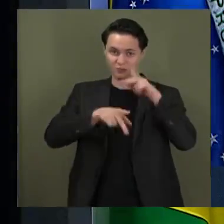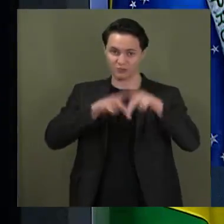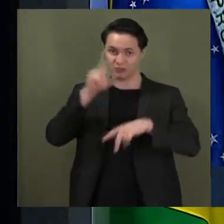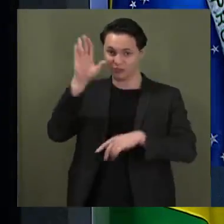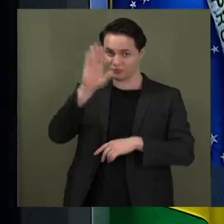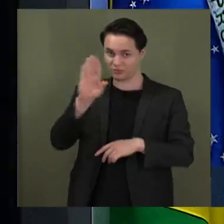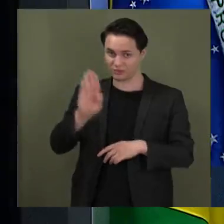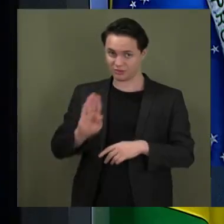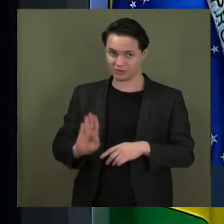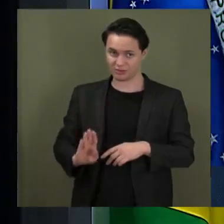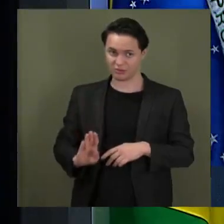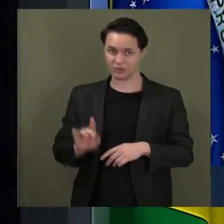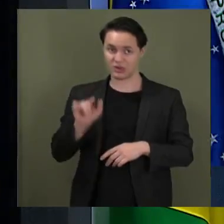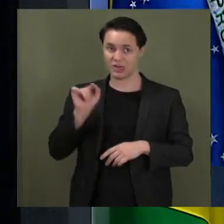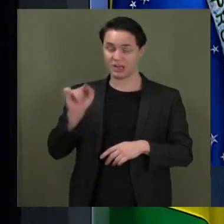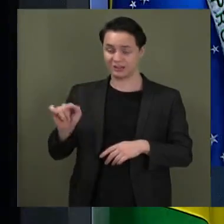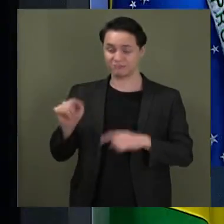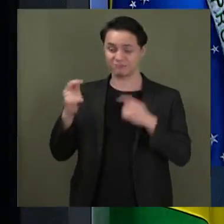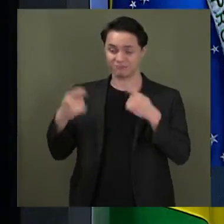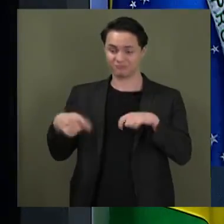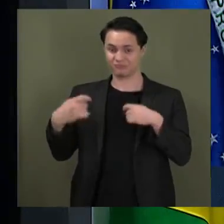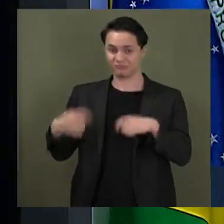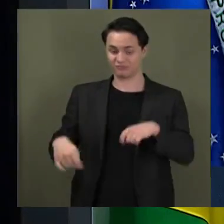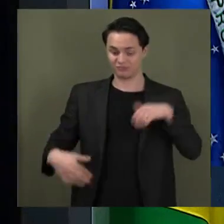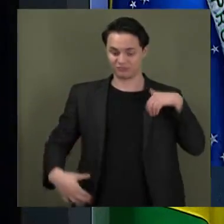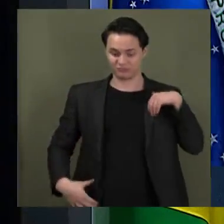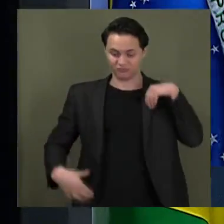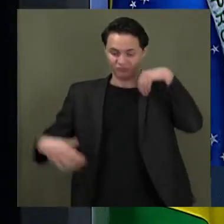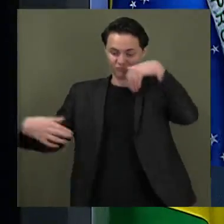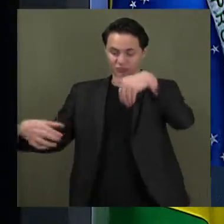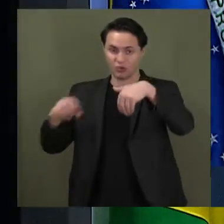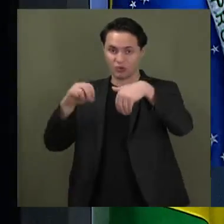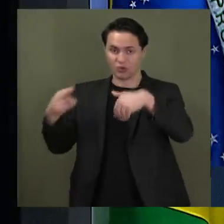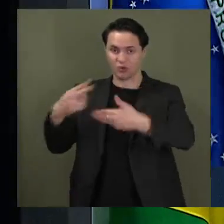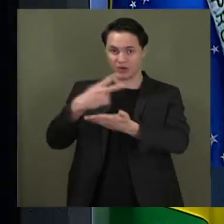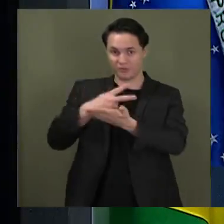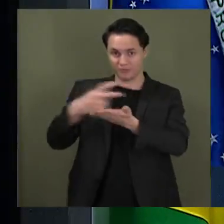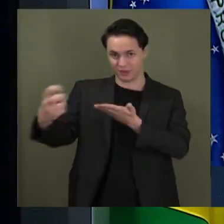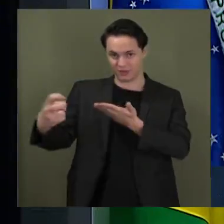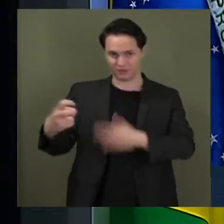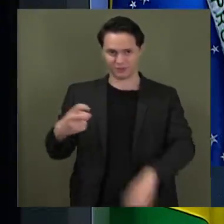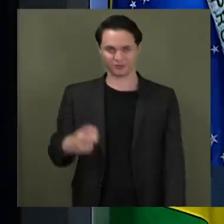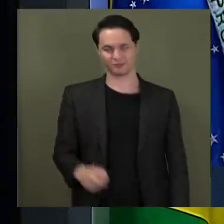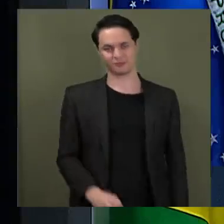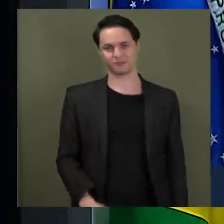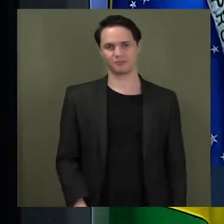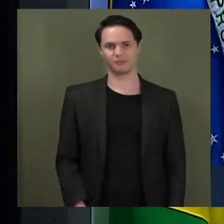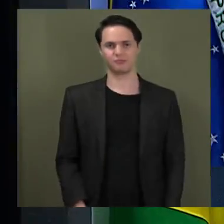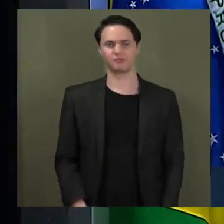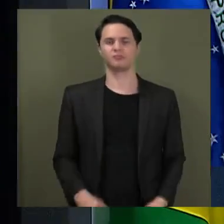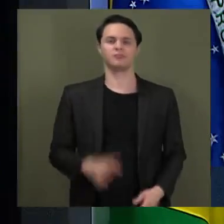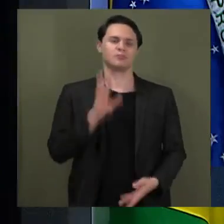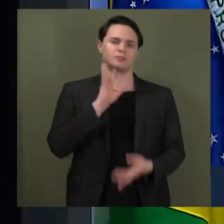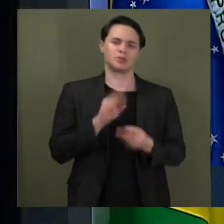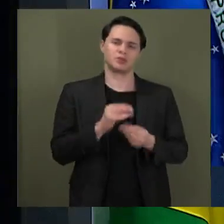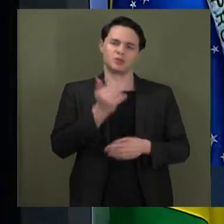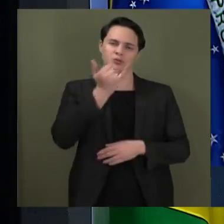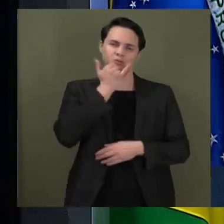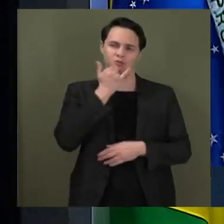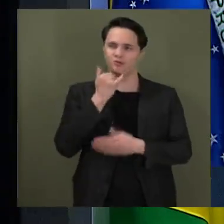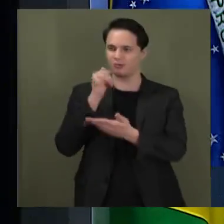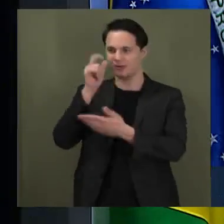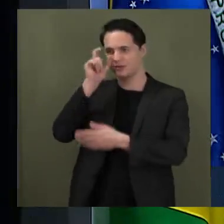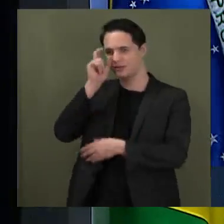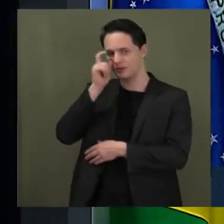Brasil. Ele deveria renunciar ou sofrer o impeachment. Me encaminhando para o encerramento, pedindo desculpa à senadora